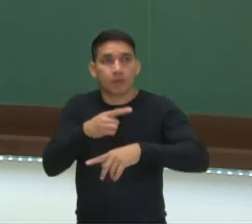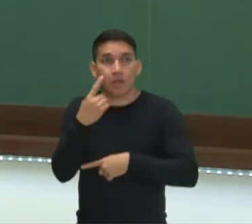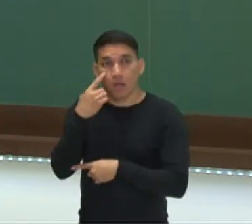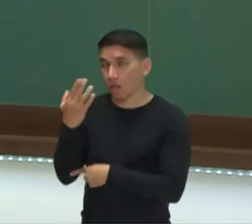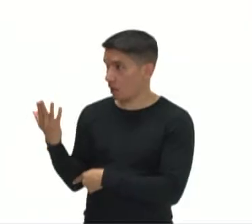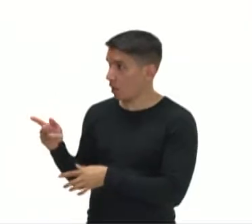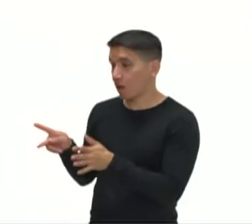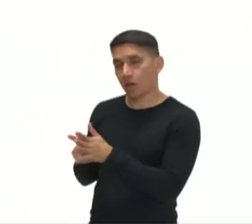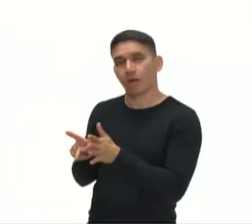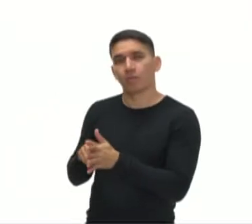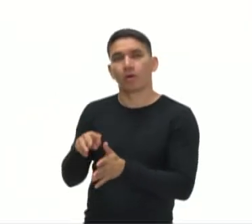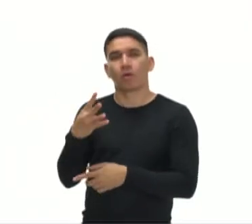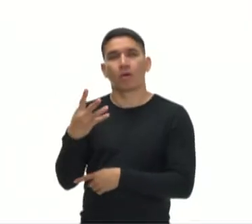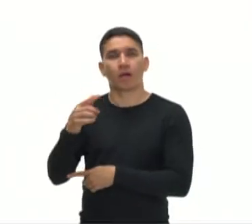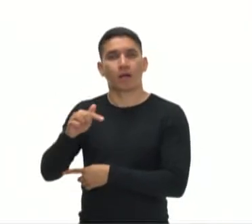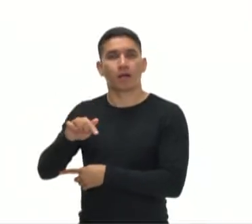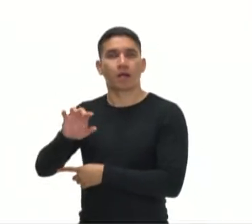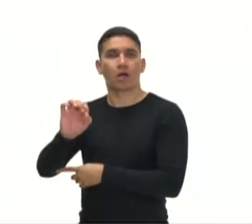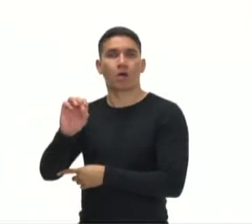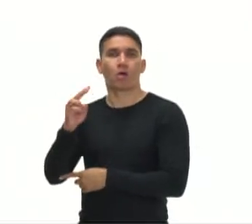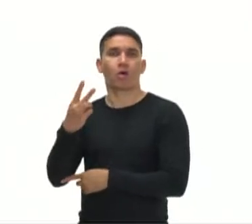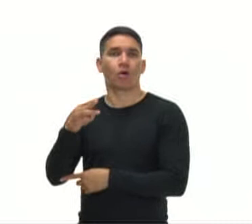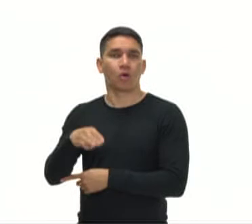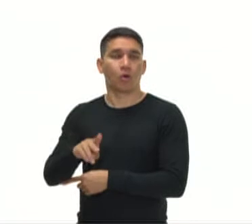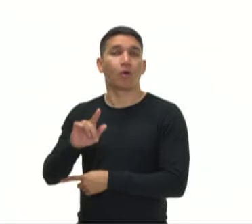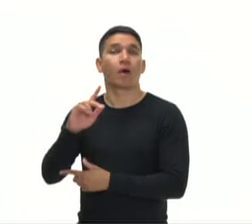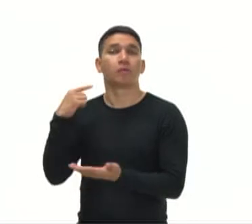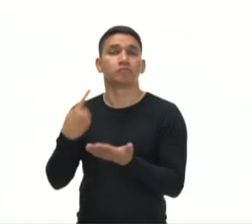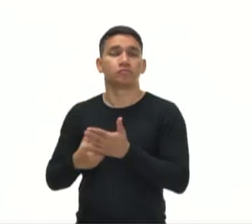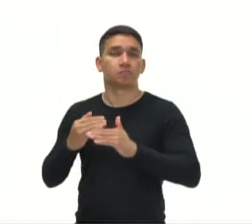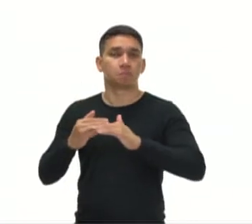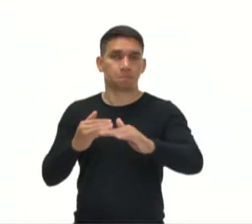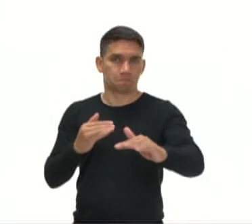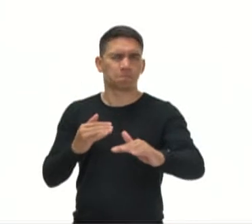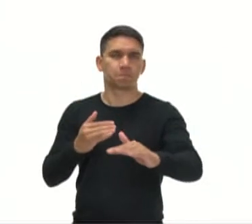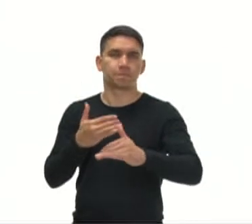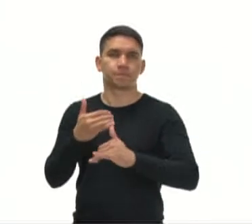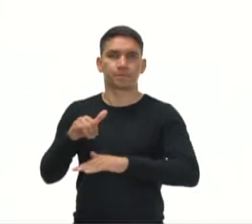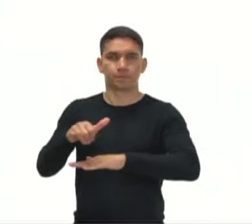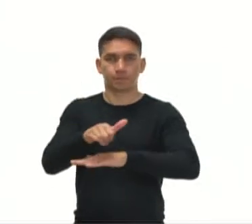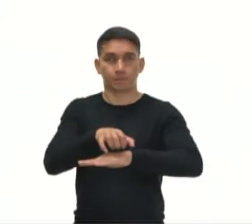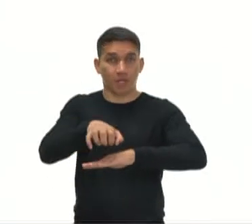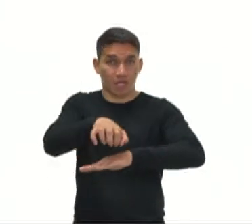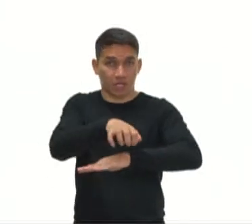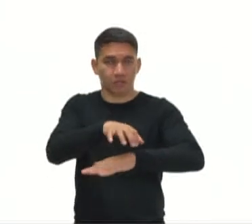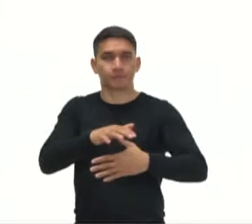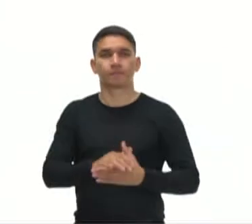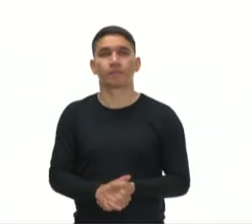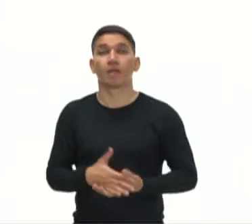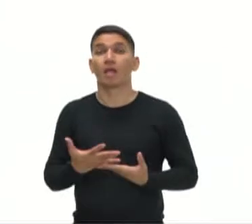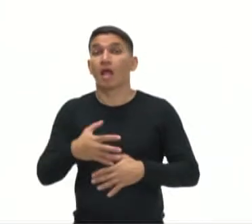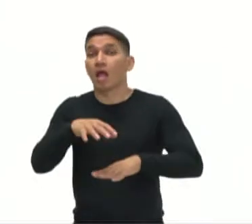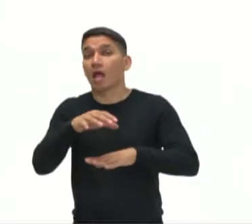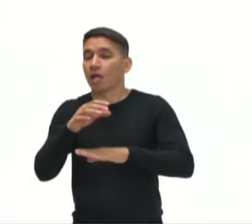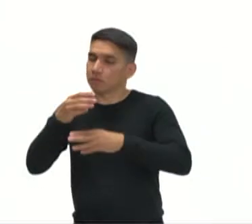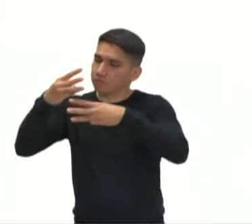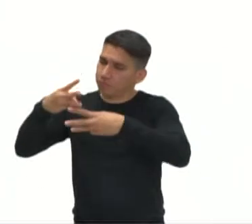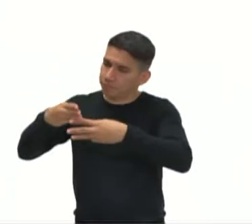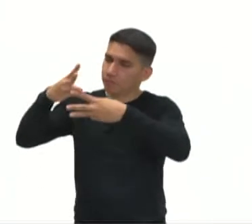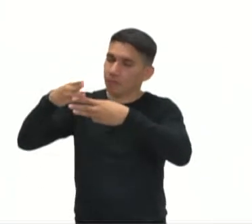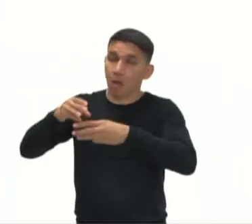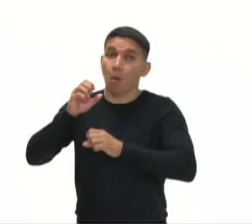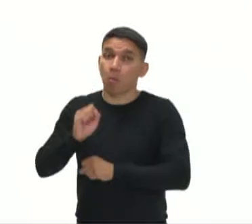resistor de 47 ohms. Ohm é a unidade de resistência elétrica. E os resistores, eles podem